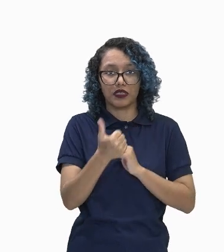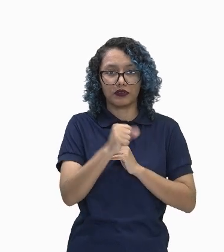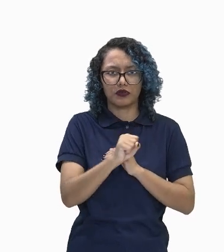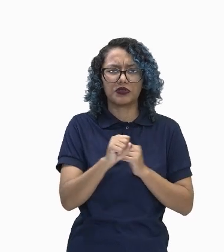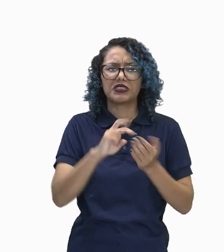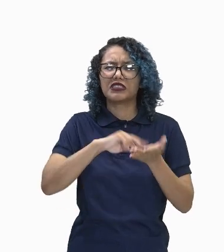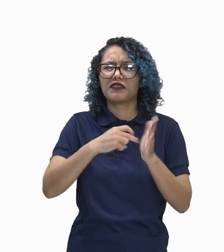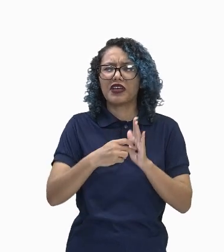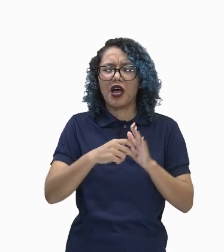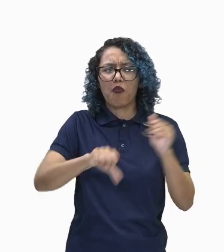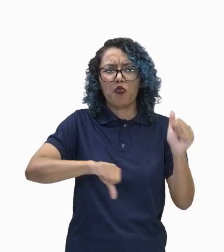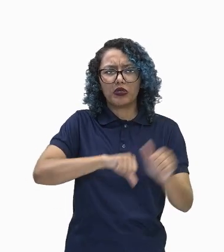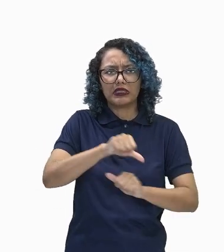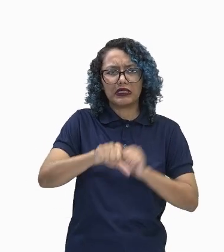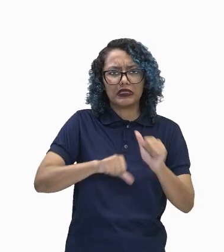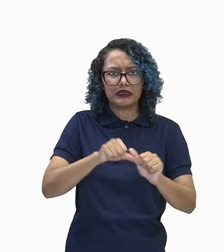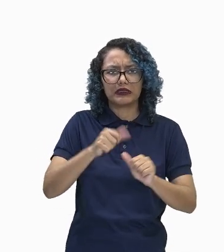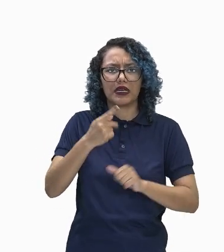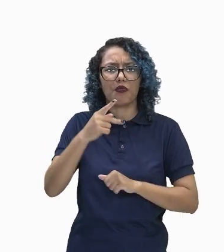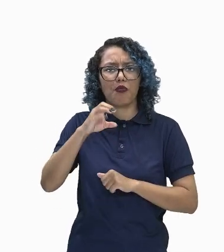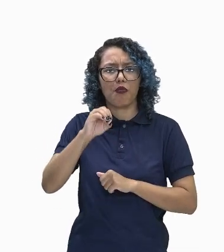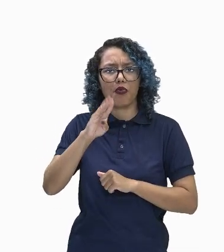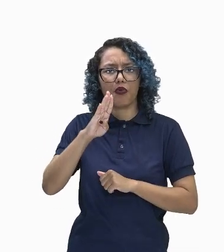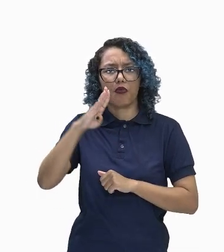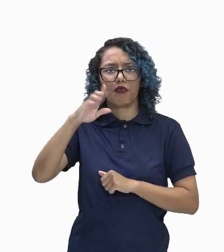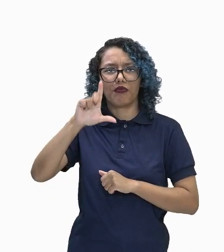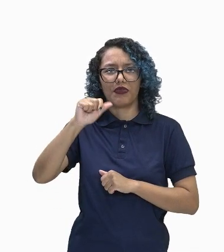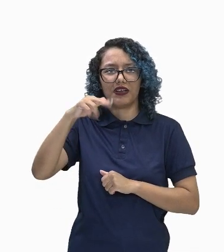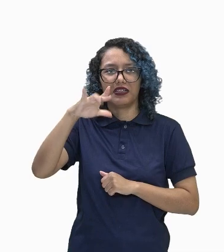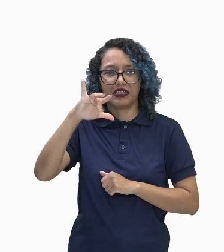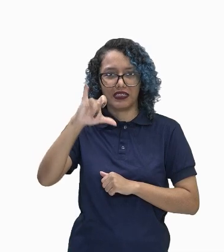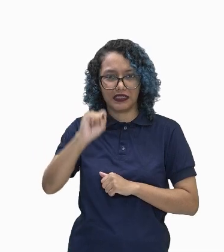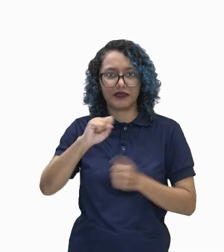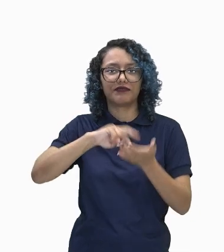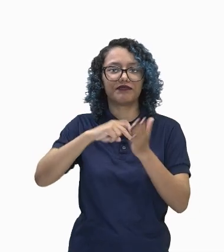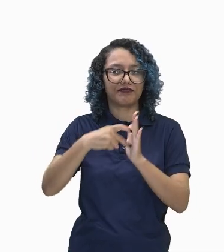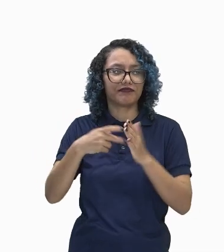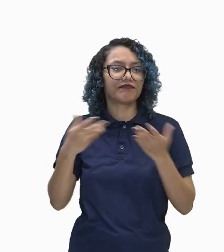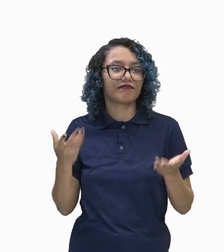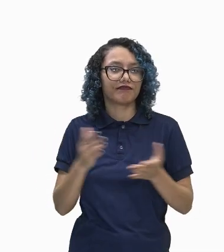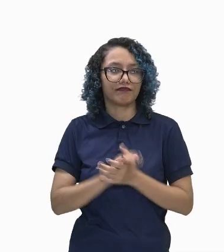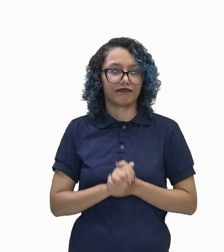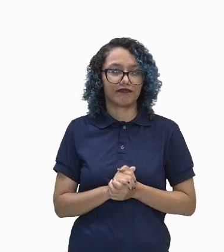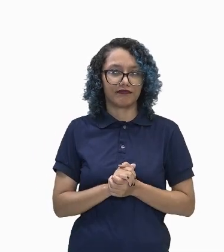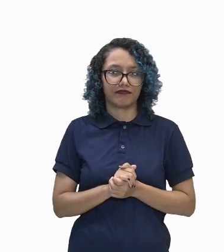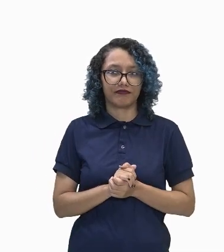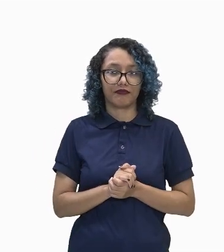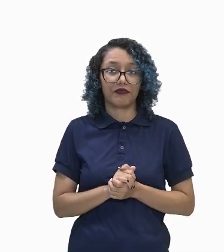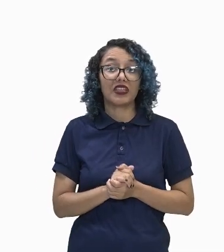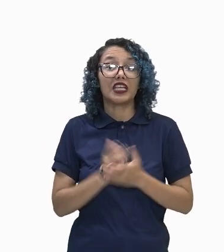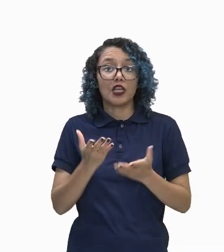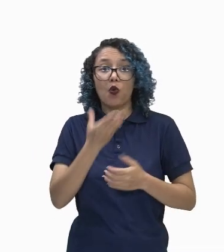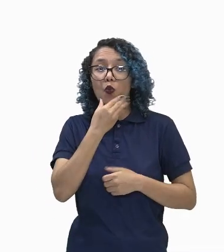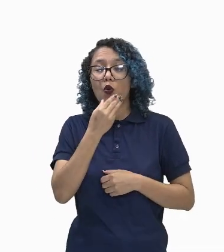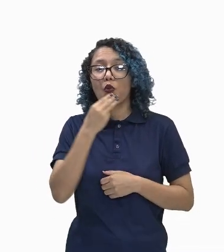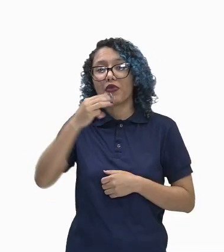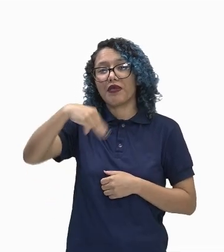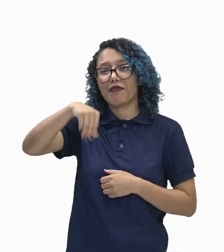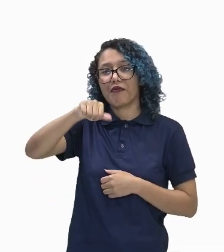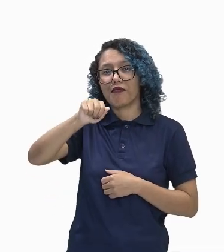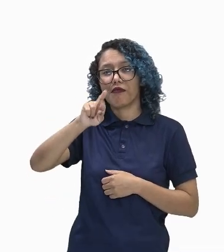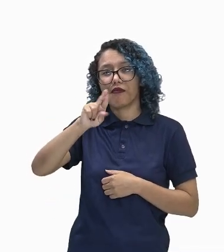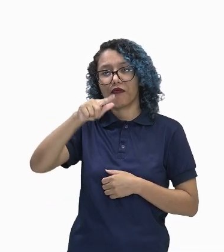as reformas pombalinas? À luz do iluminismo, Pombal, Marquês de Pombal, que era